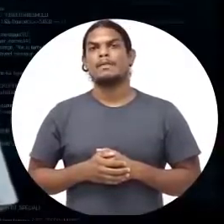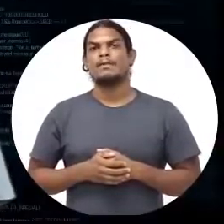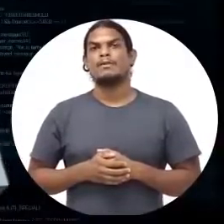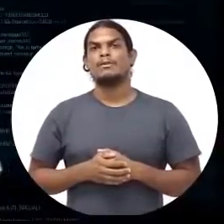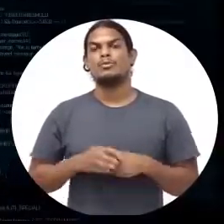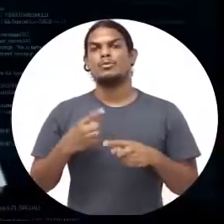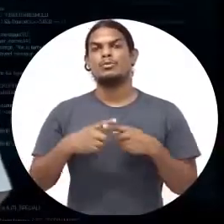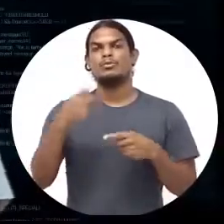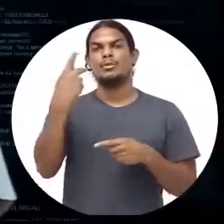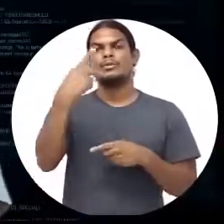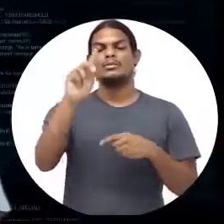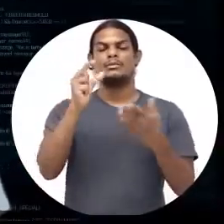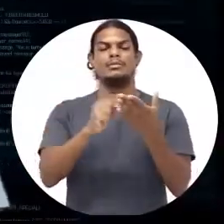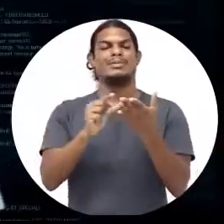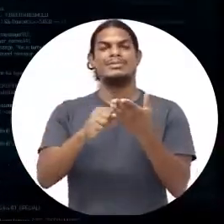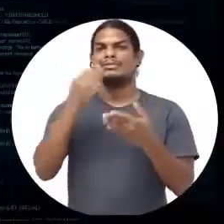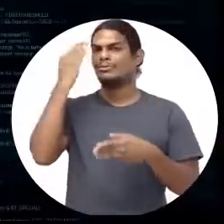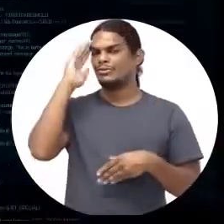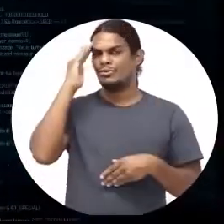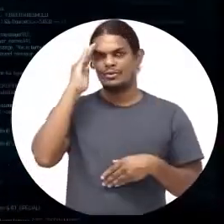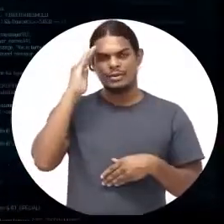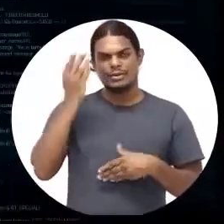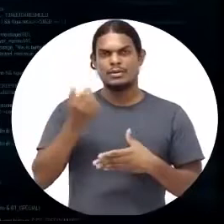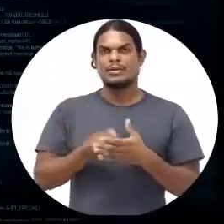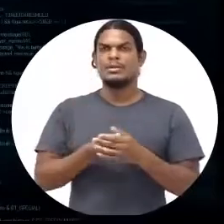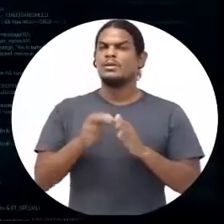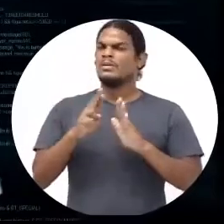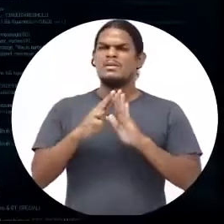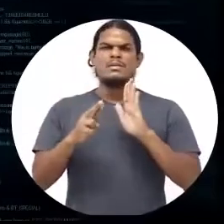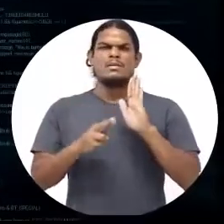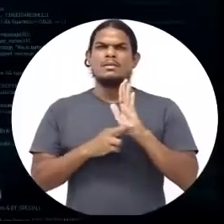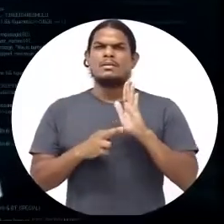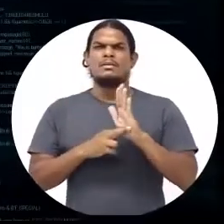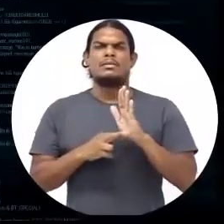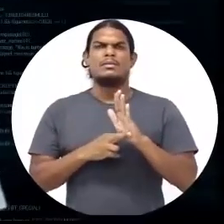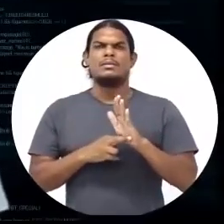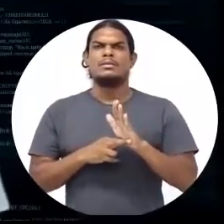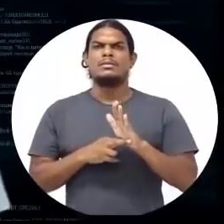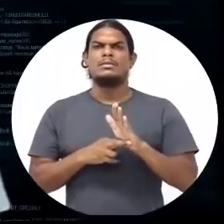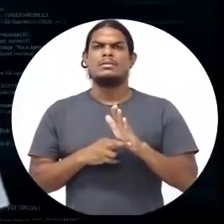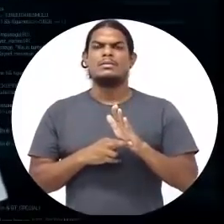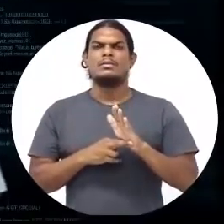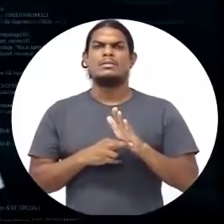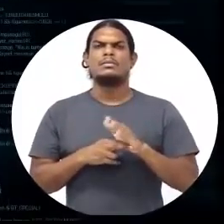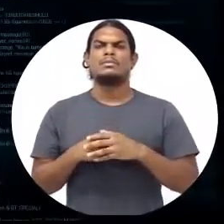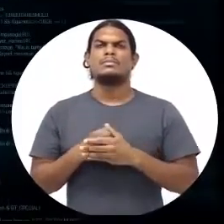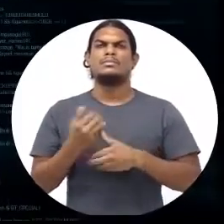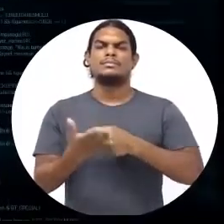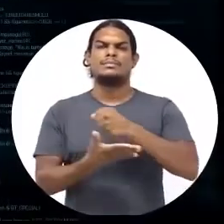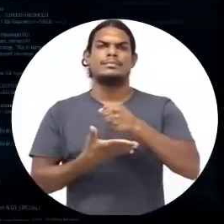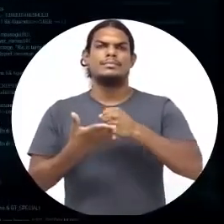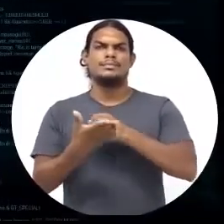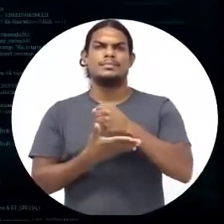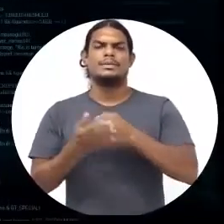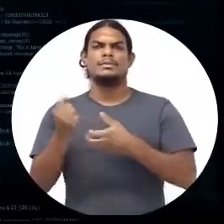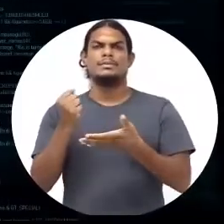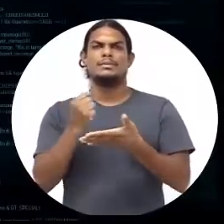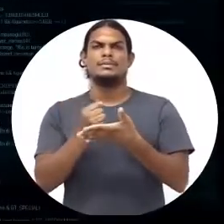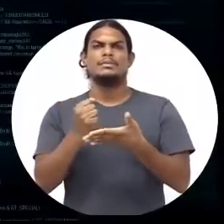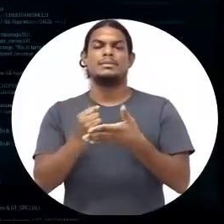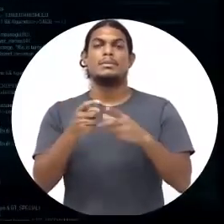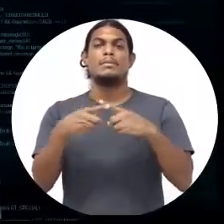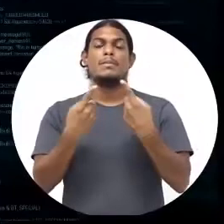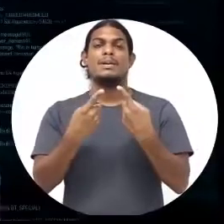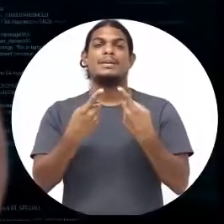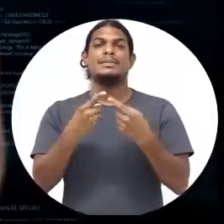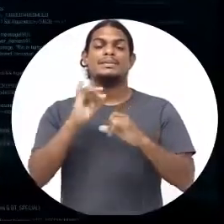entender. Então, isso daí nem é uma regra relativa à documentação HTML, ela é uma regra relativa à